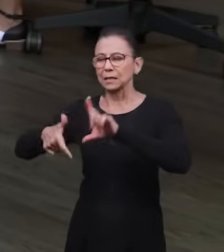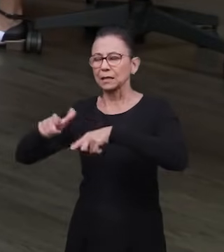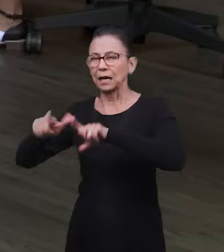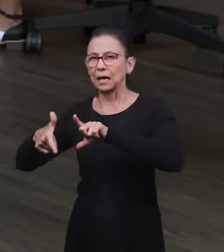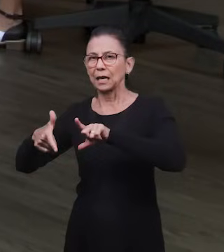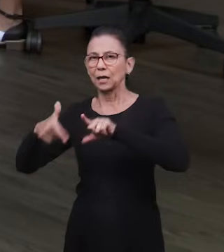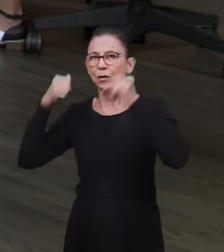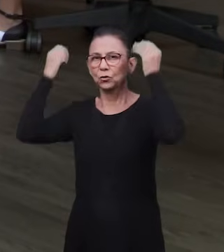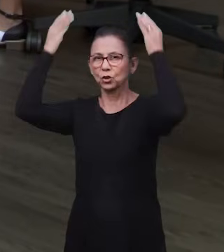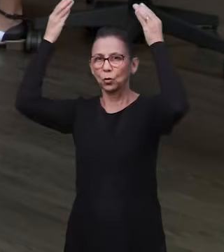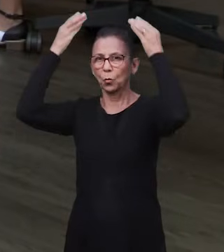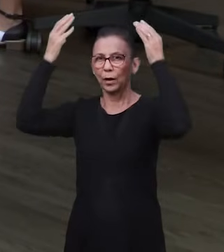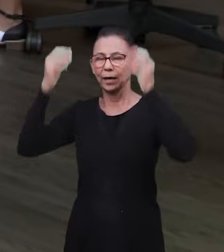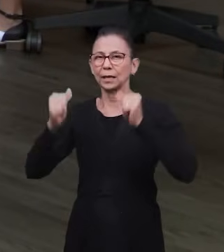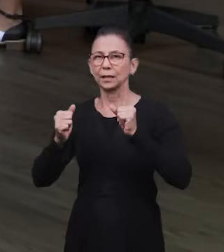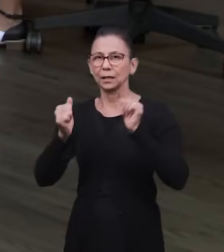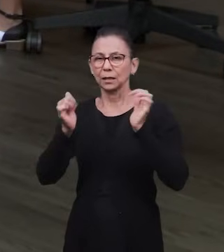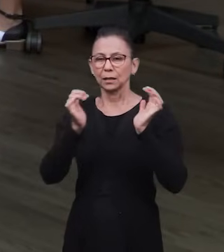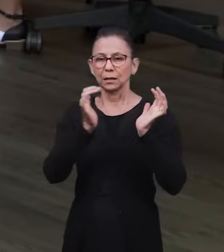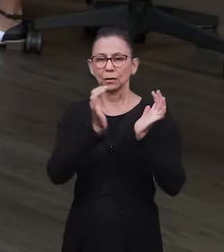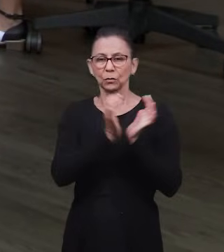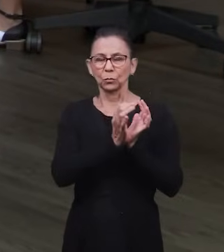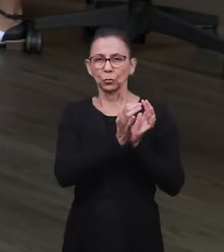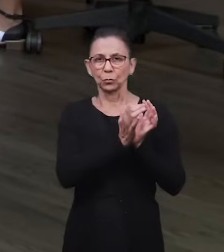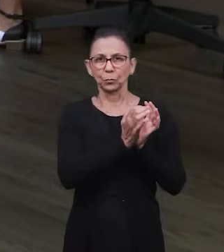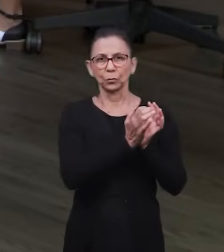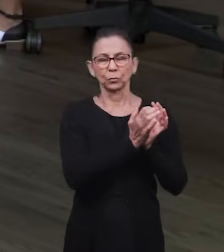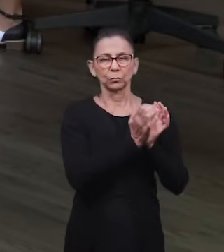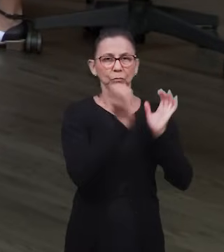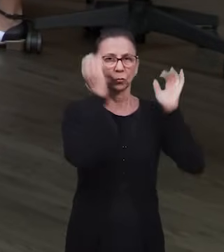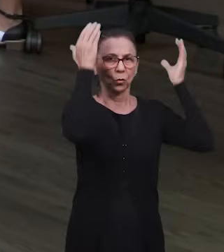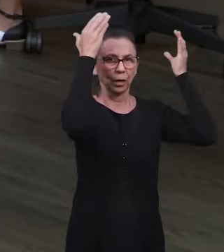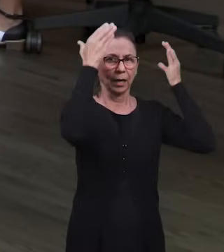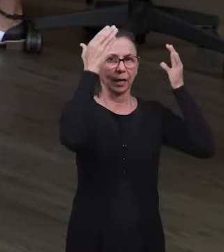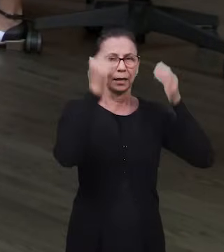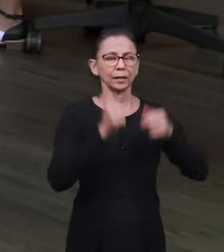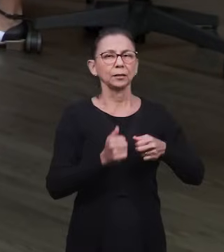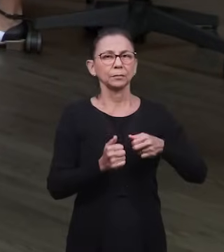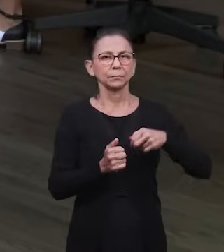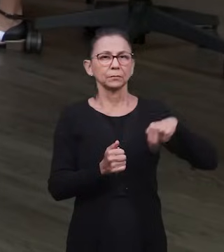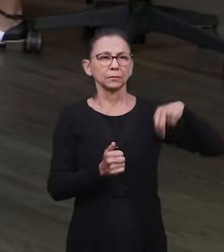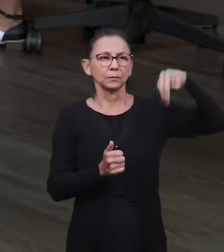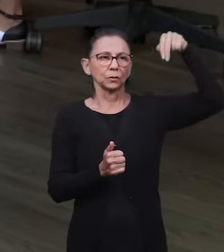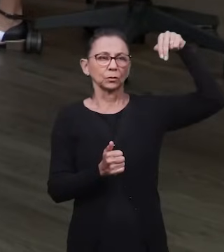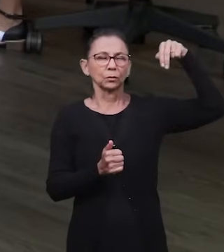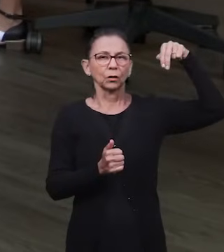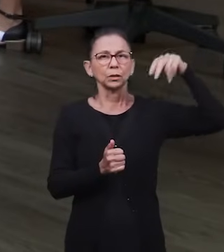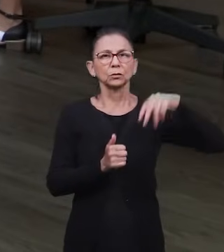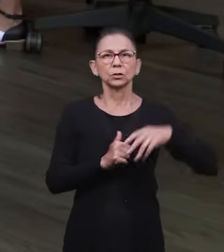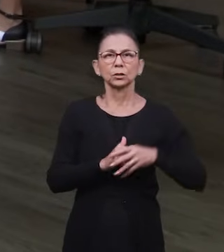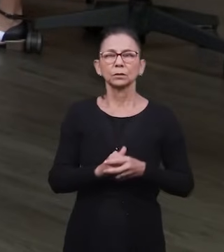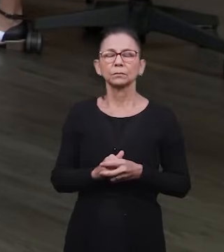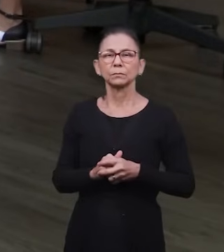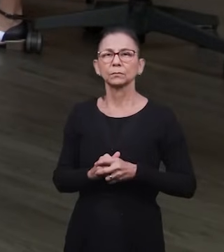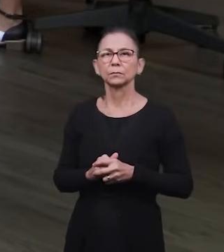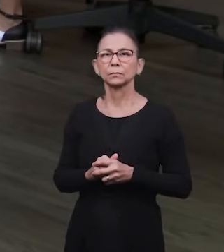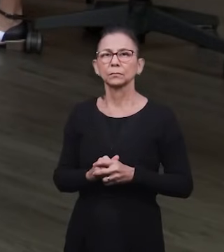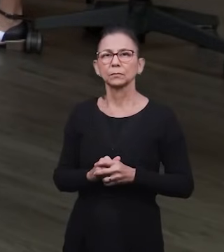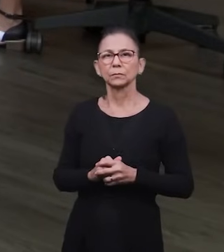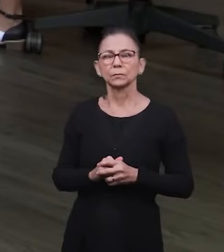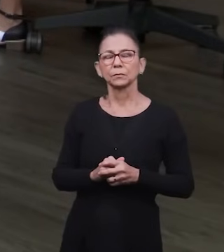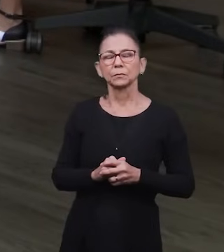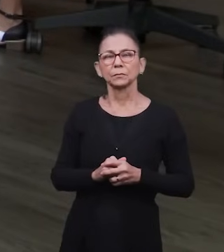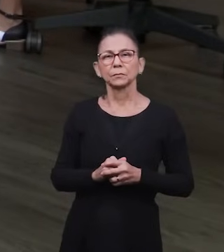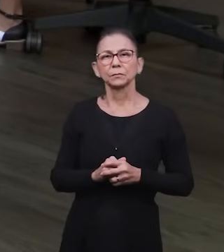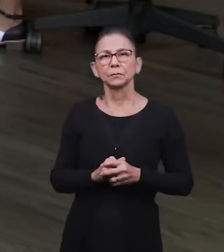do reino norte, reino do sul, Jeroboão ficou com o reino do norte, Israel, e Reoboão